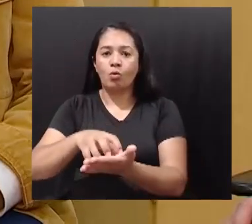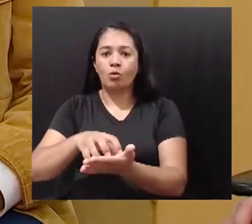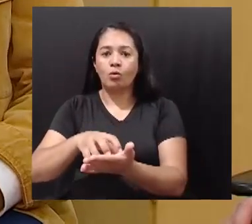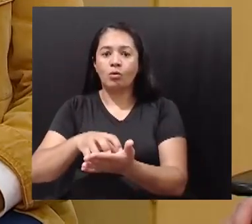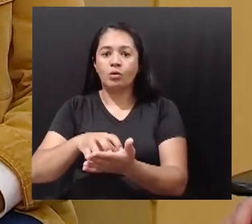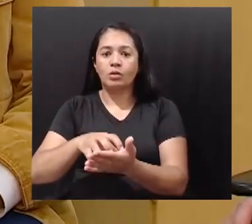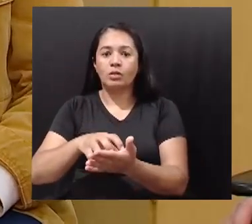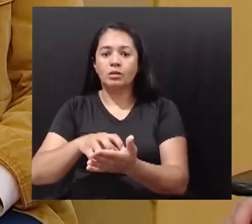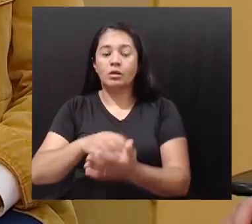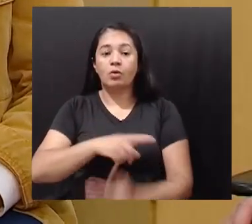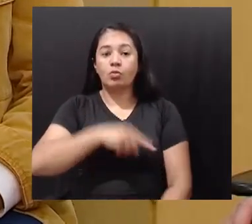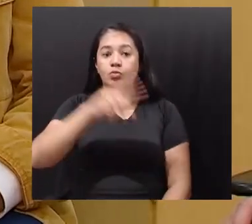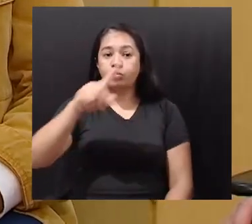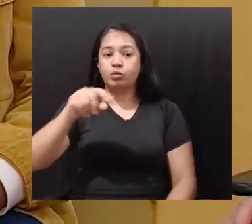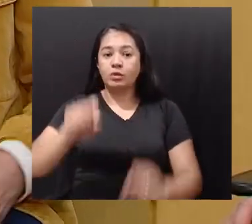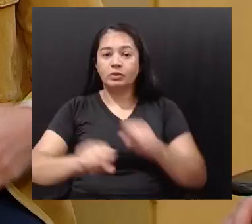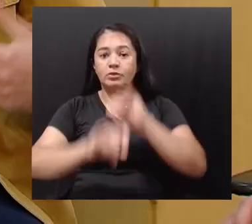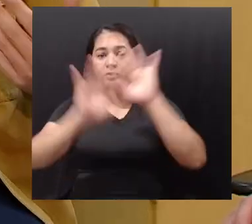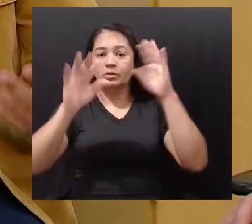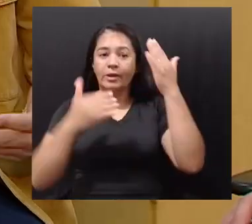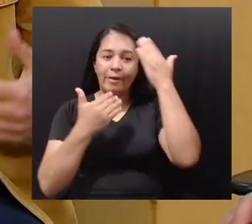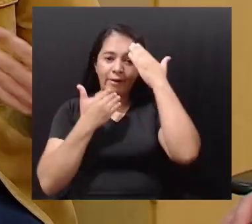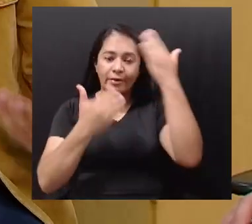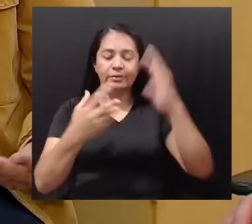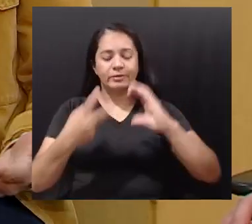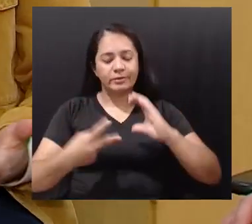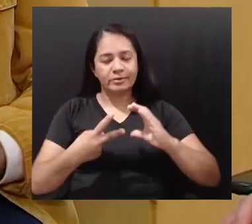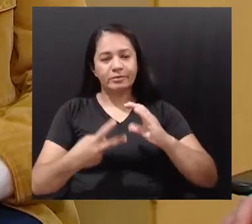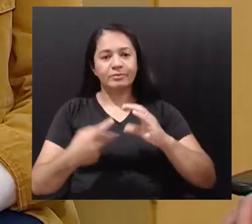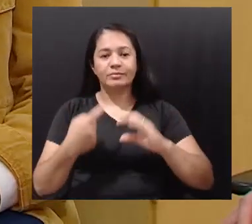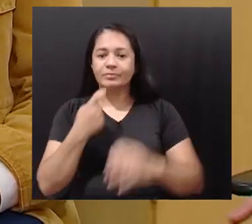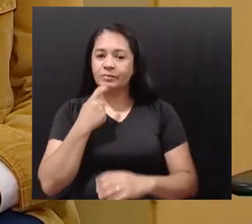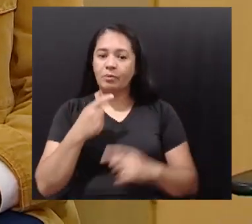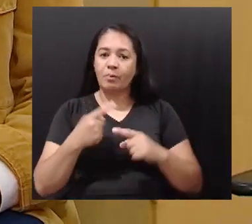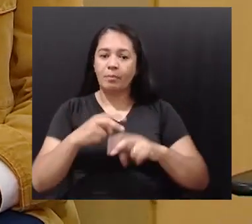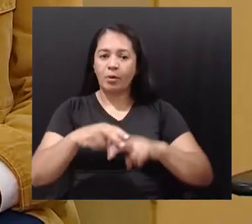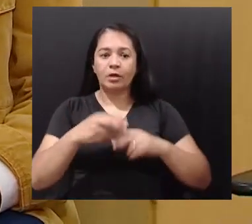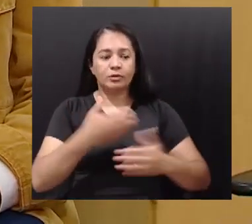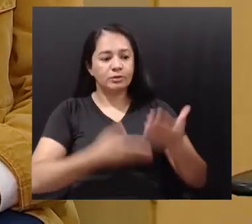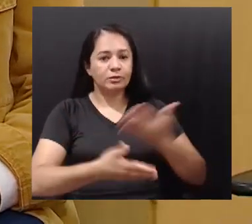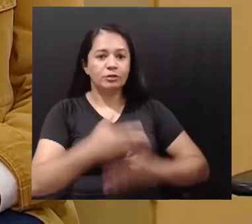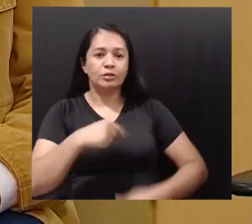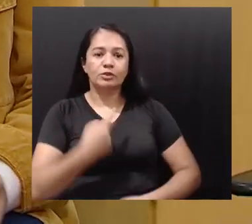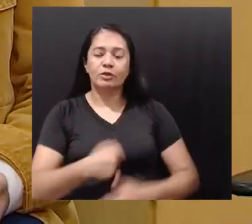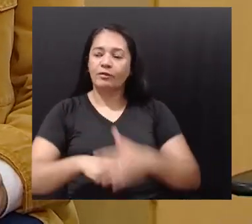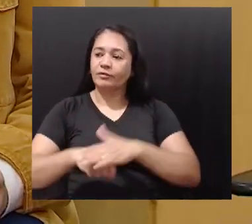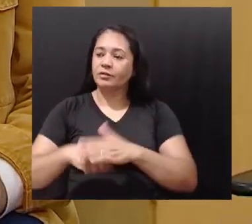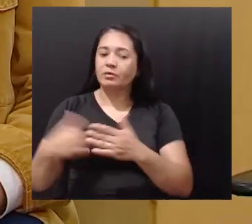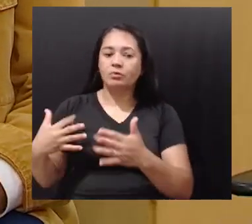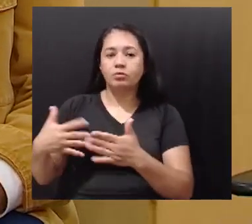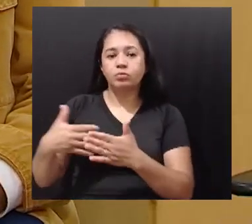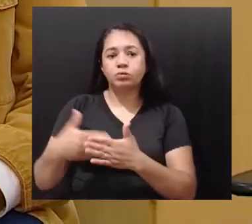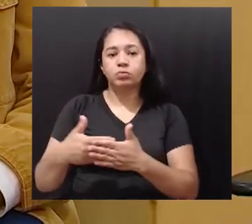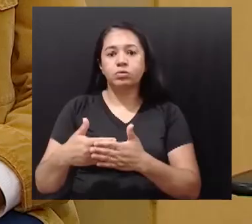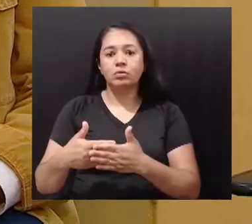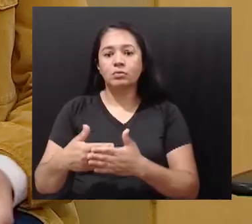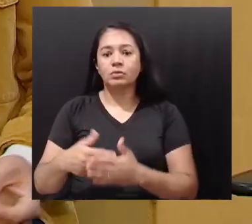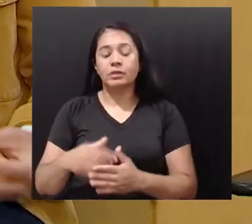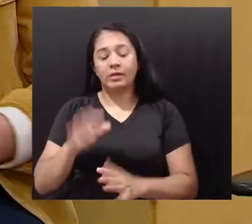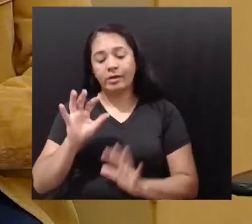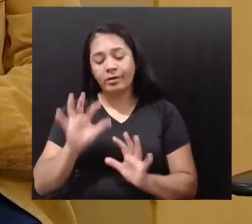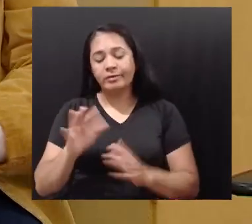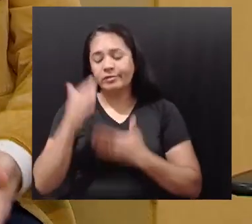transparência, agradecendo a Câmara de Campinas pelas trocas que a gente fez ao longo do exercício, né? Isso é muito gratificante, a